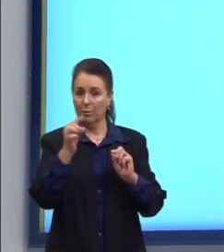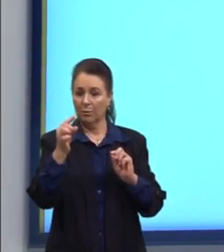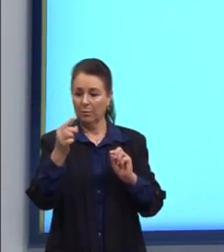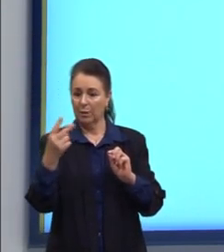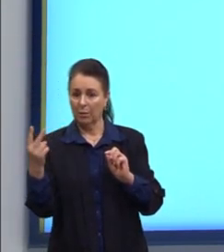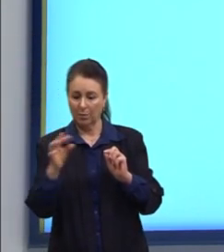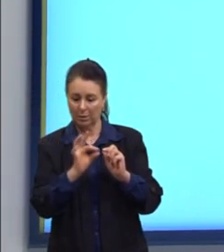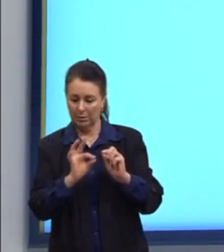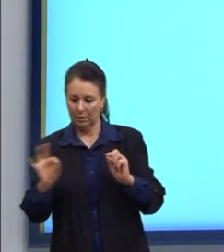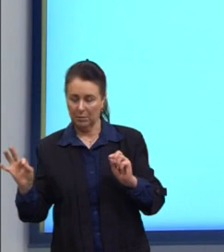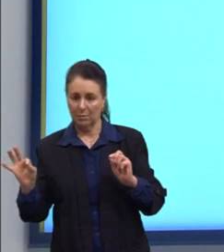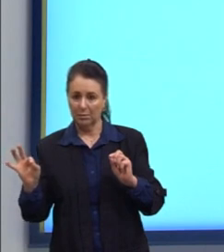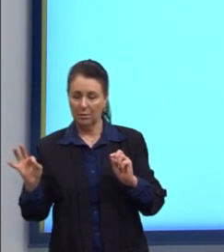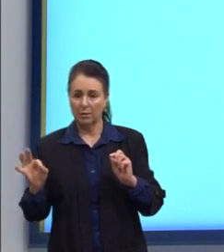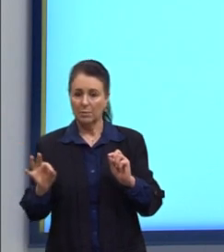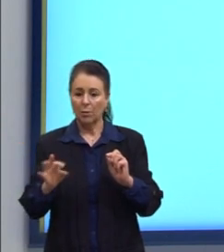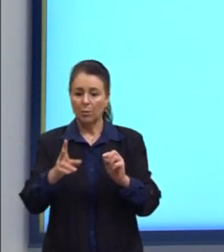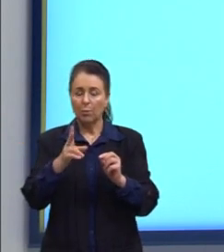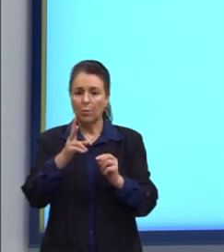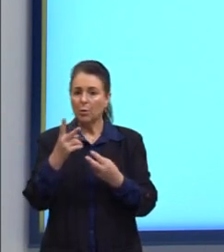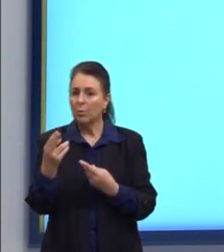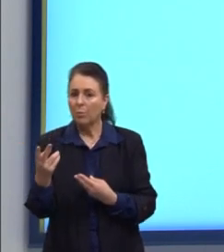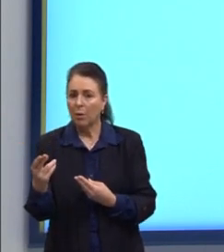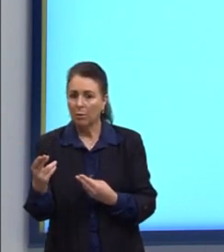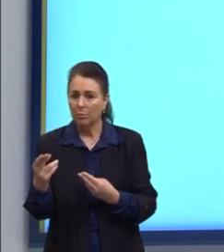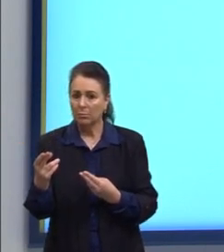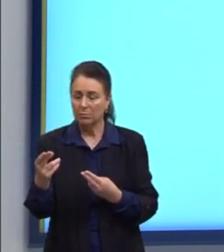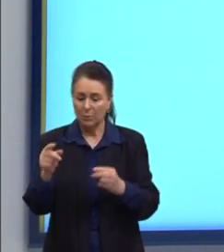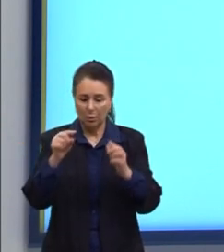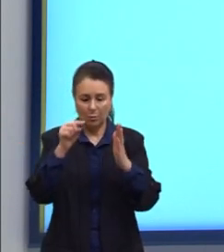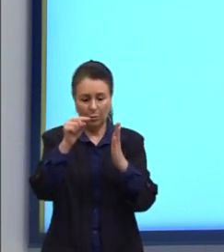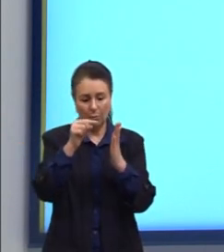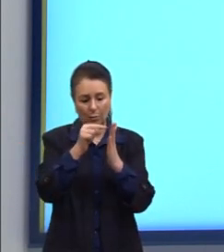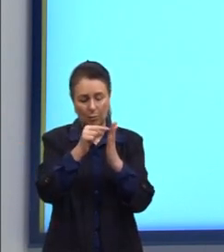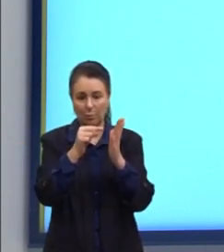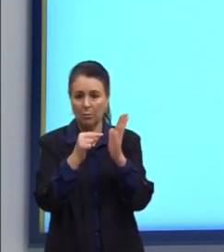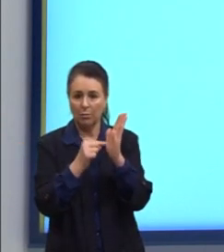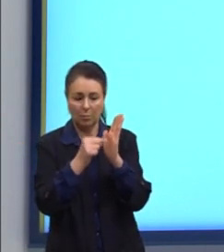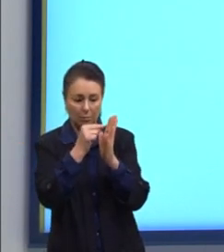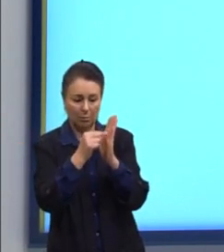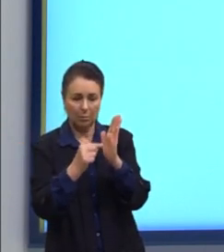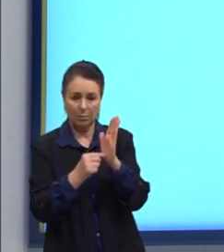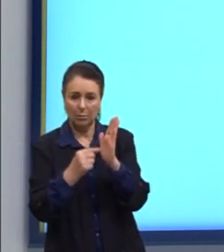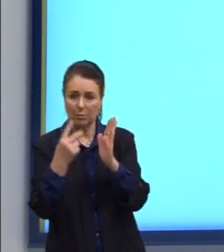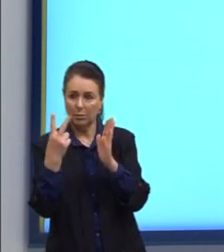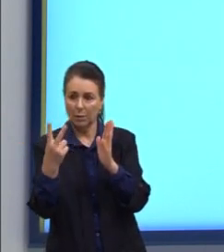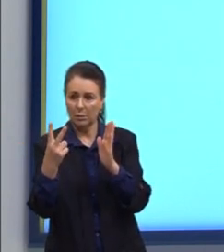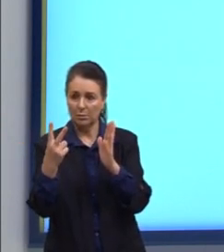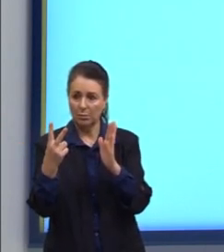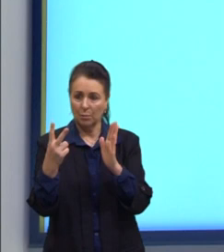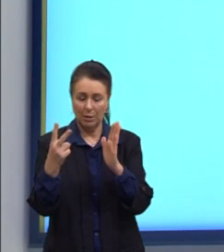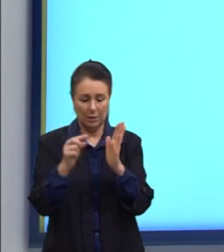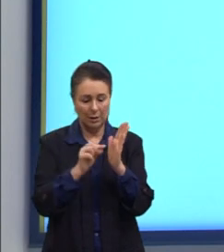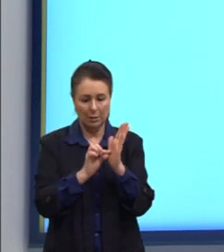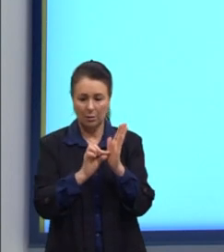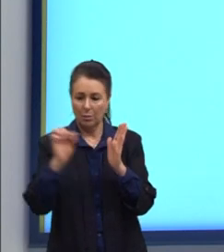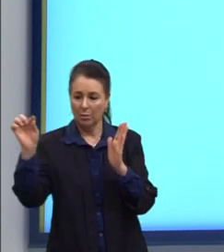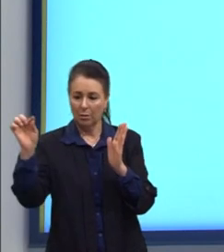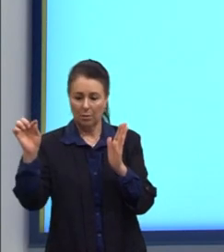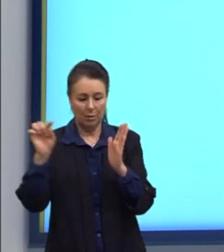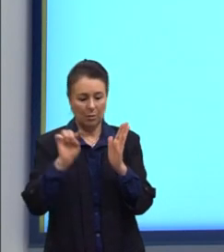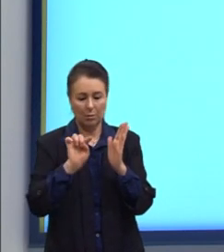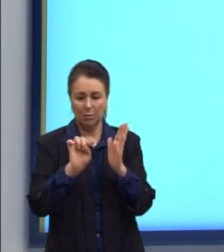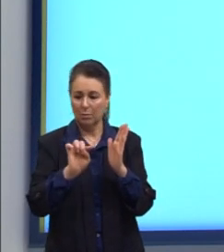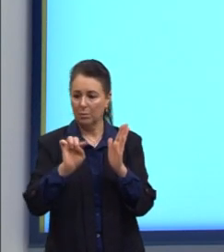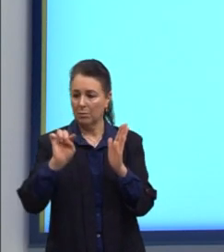ficar Exatamente no mesmo lugar todos os pontos pertencem as duas retas então aqui eu tracei dois